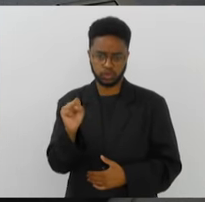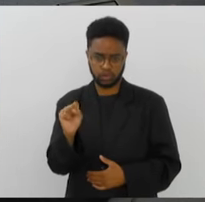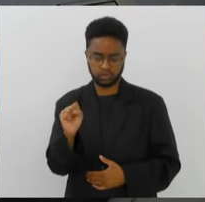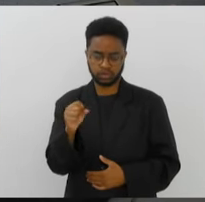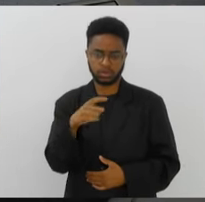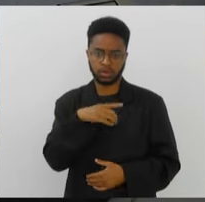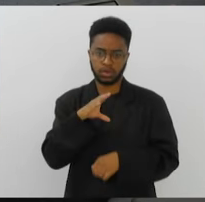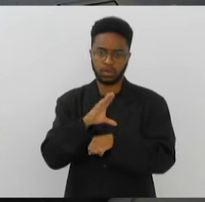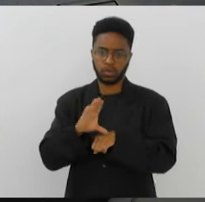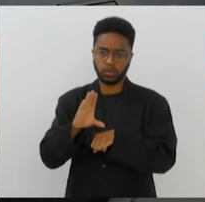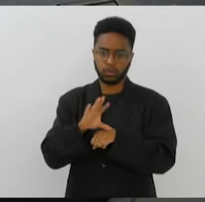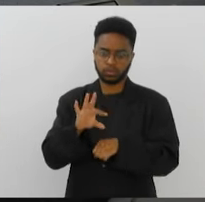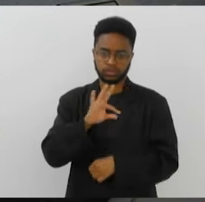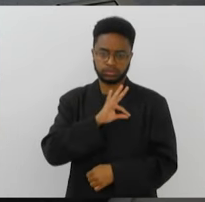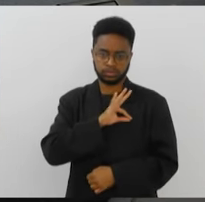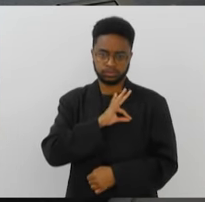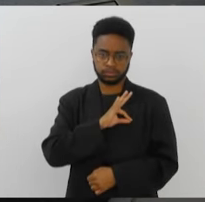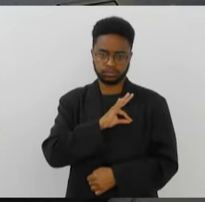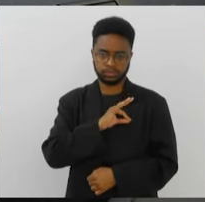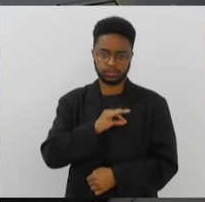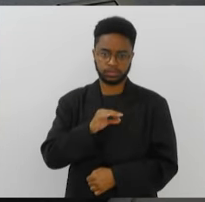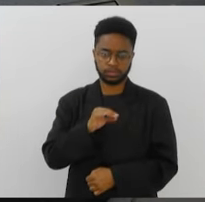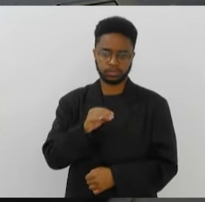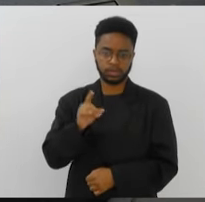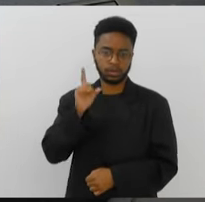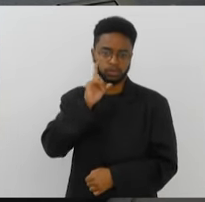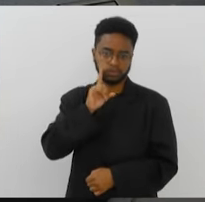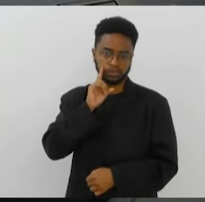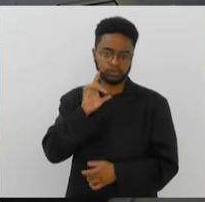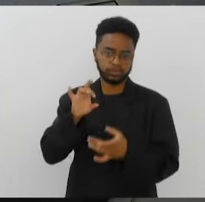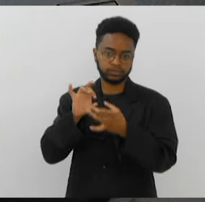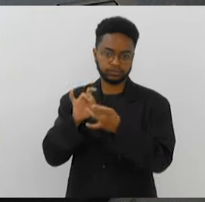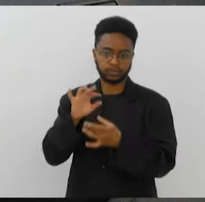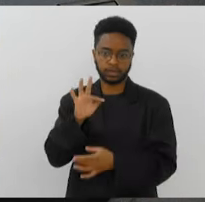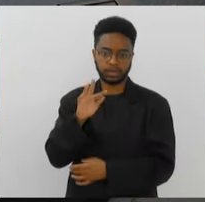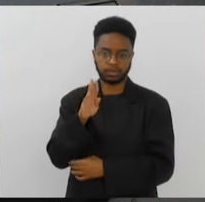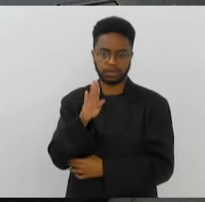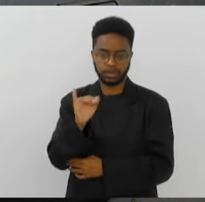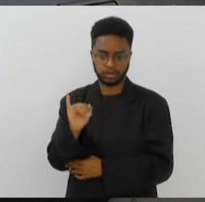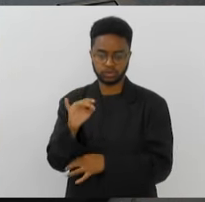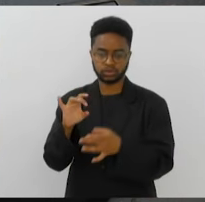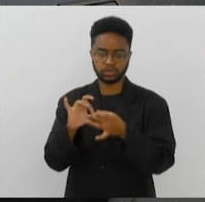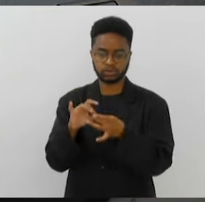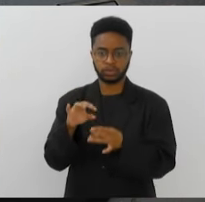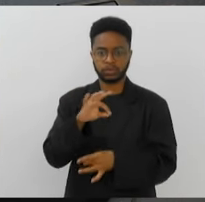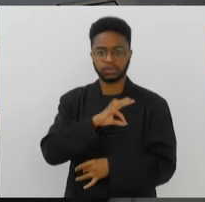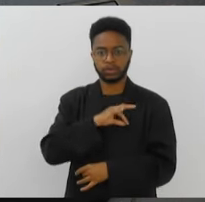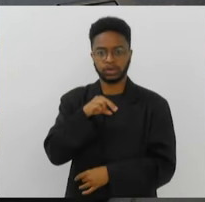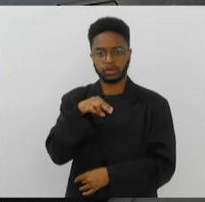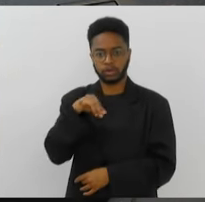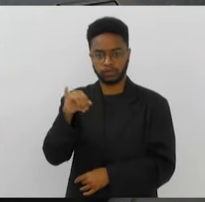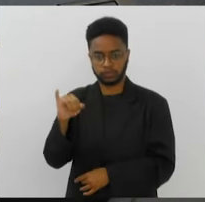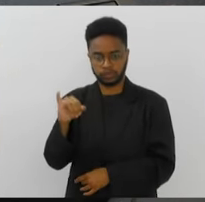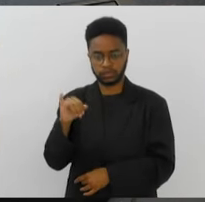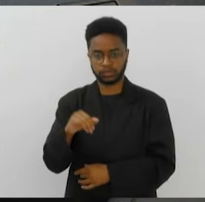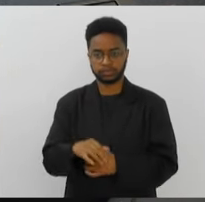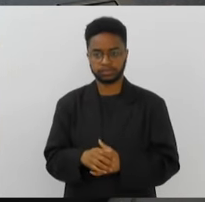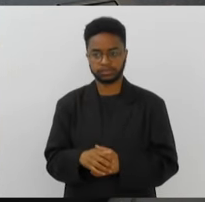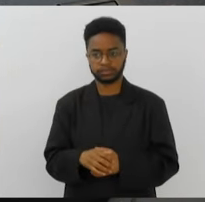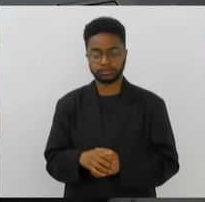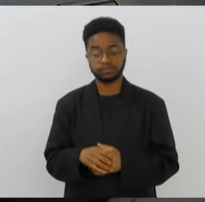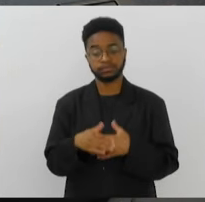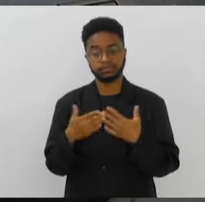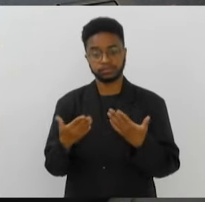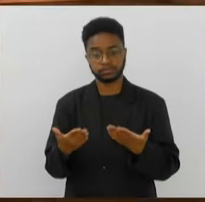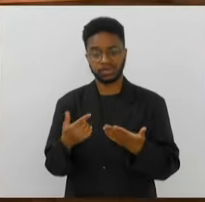curso superior de polícia foi nos Estados Unidos, na sede do FBI e tal, na polícia de Nova York e tal. E aí eu falo